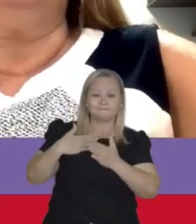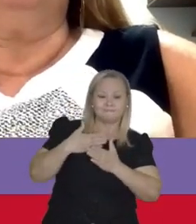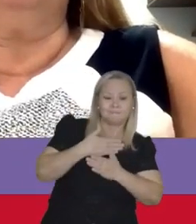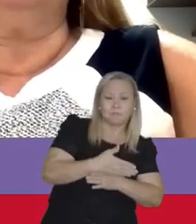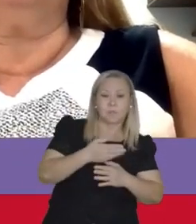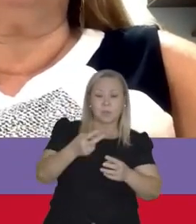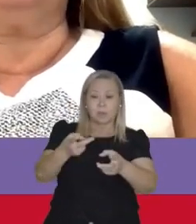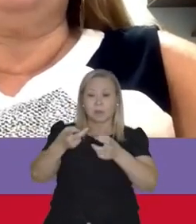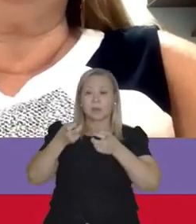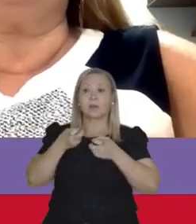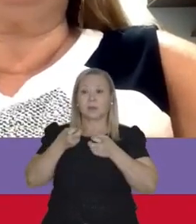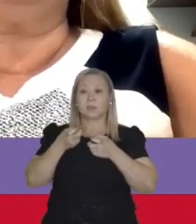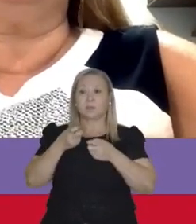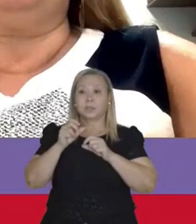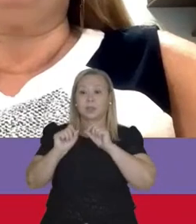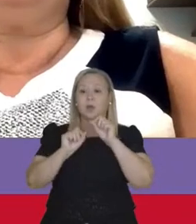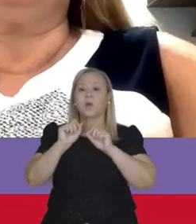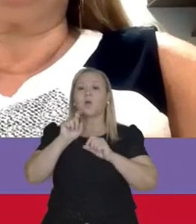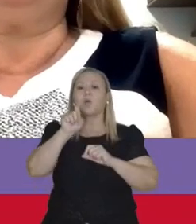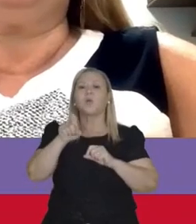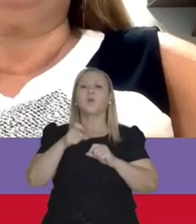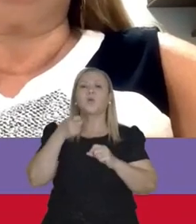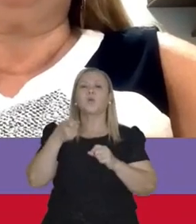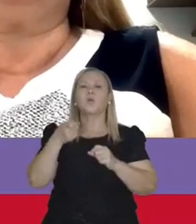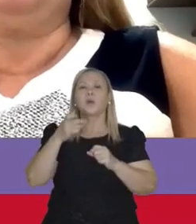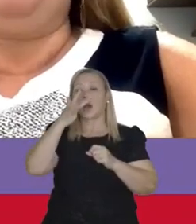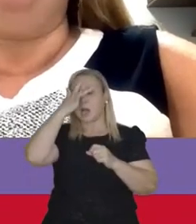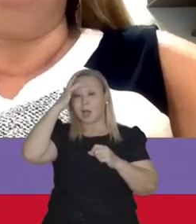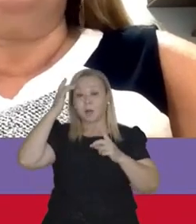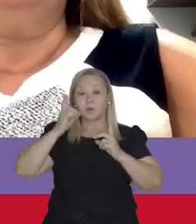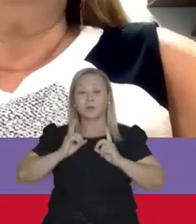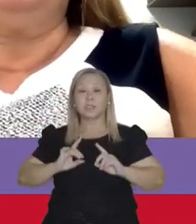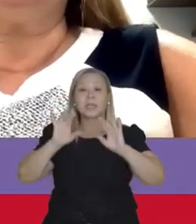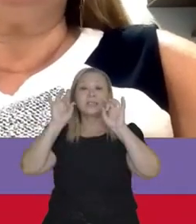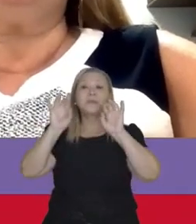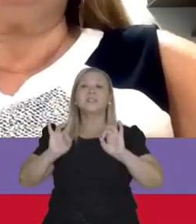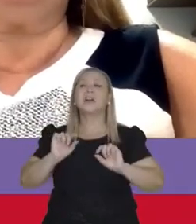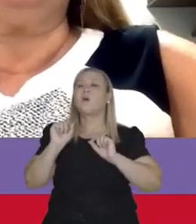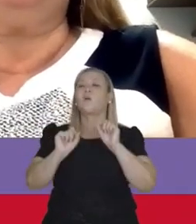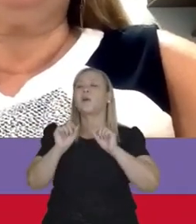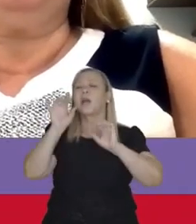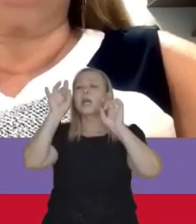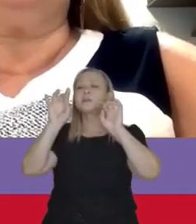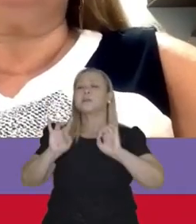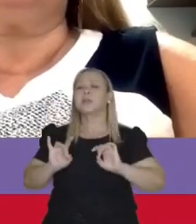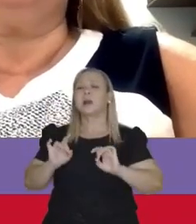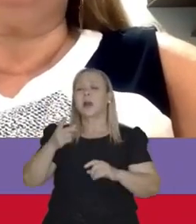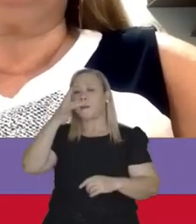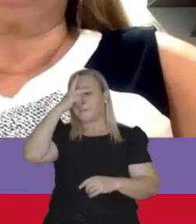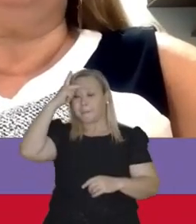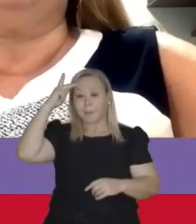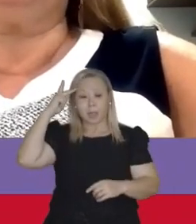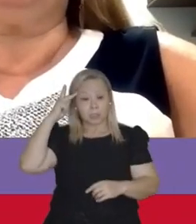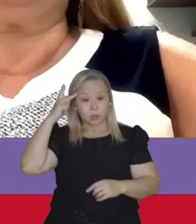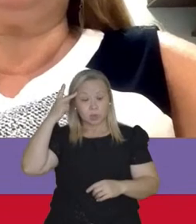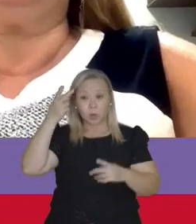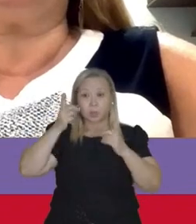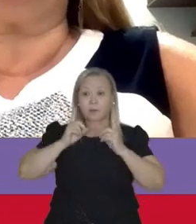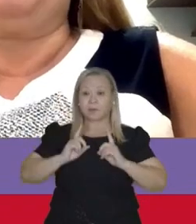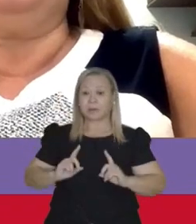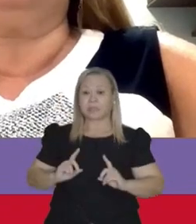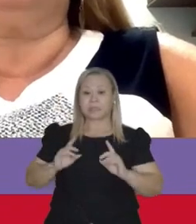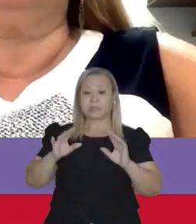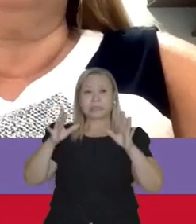trazendo, do que é para a pessoa com deficiência especial, né? Então, as pessoas com deficiência foram sempre vistas como